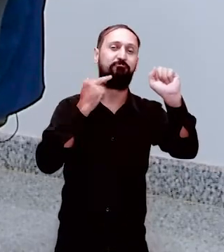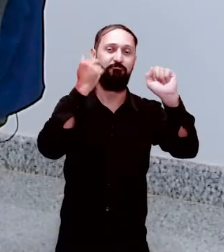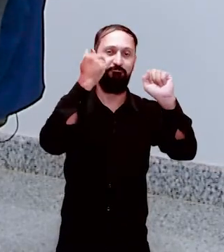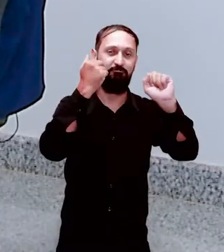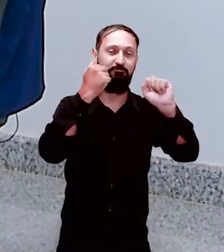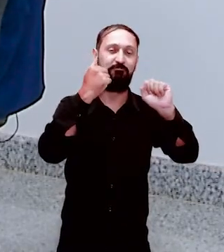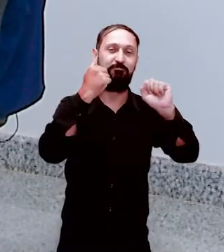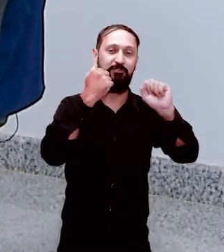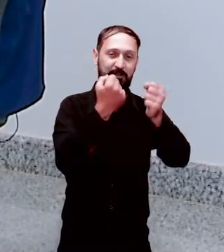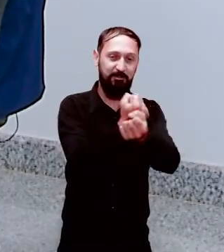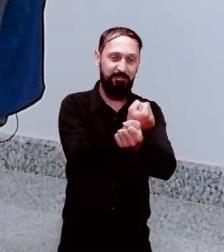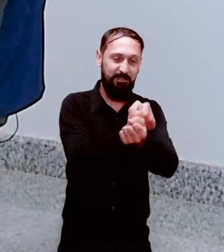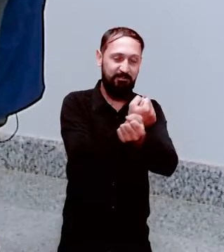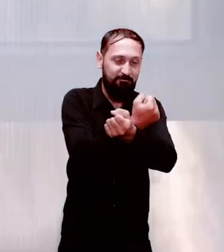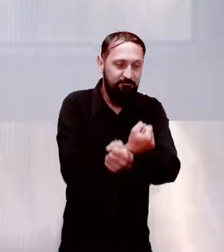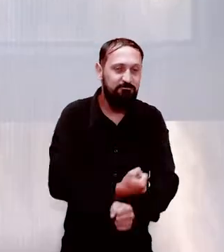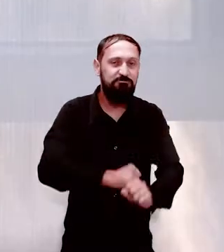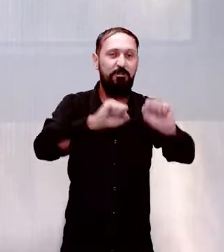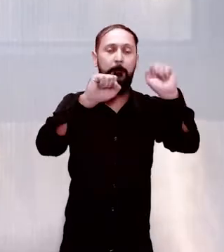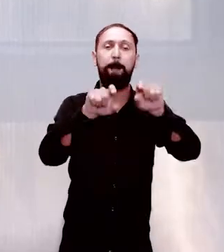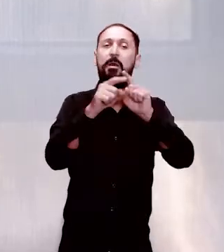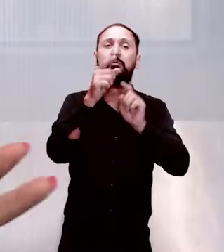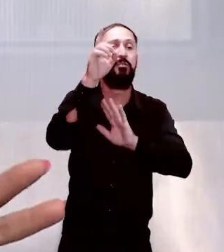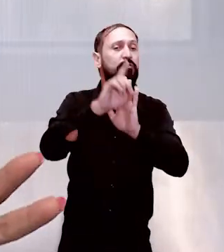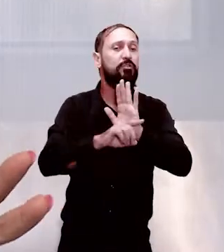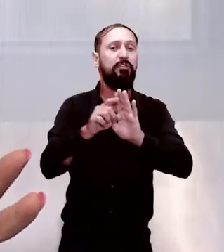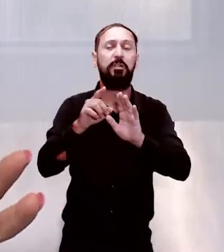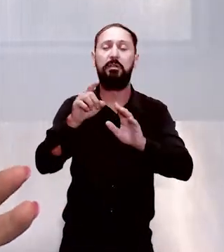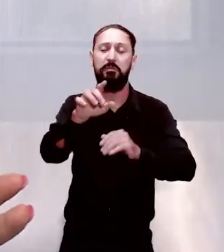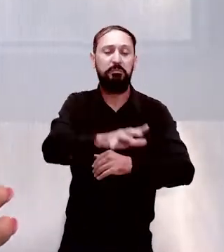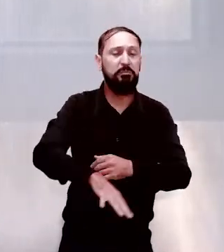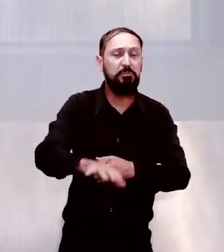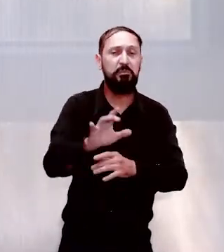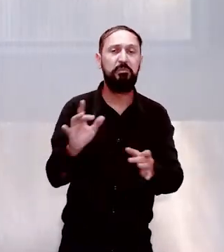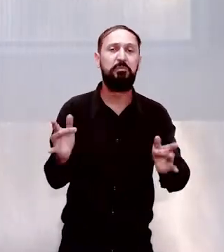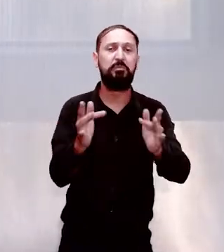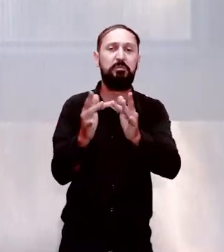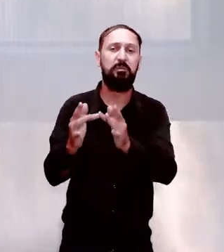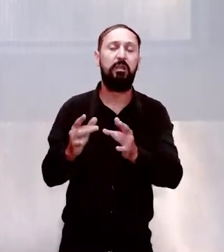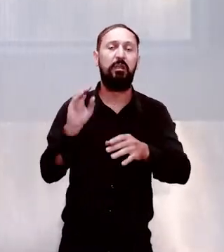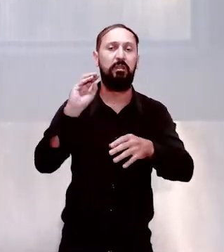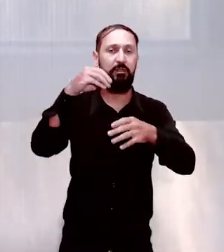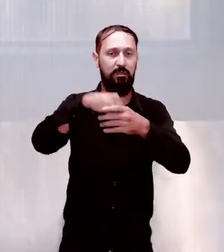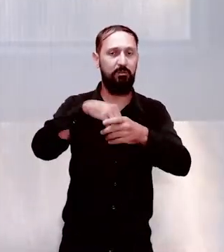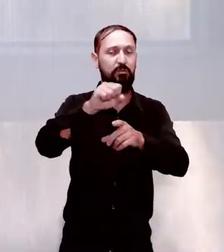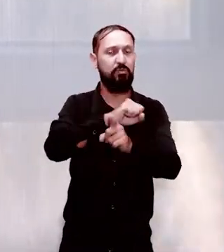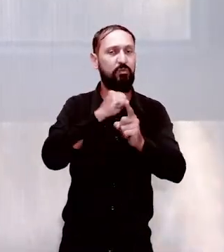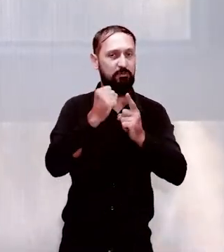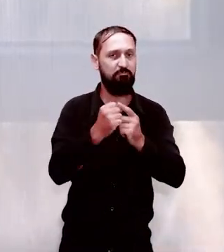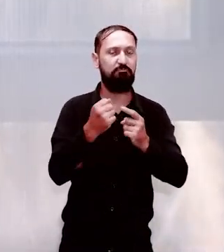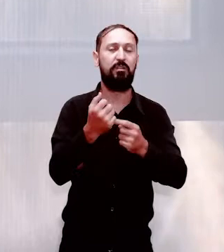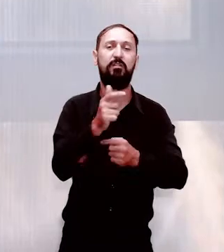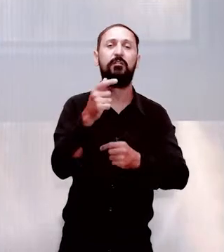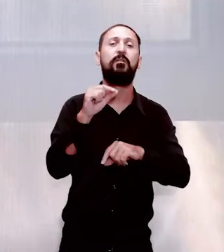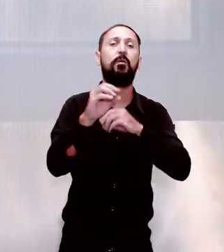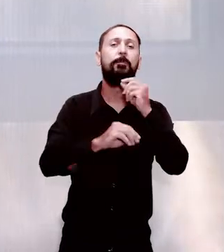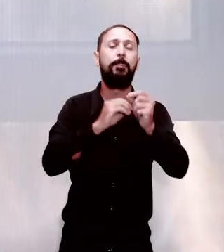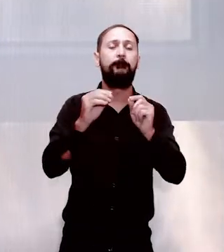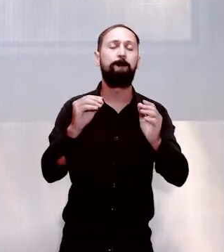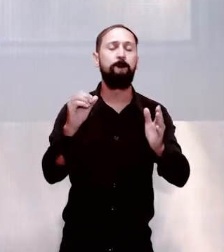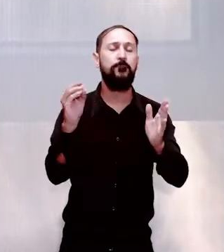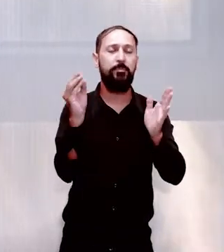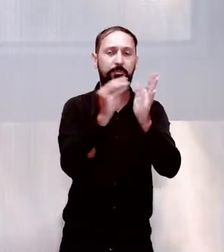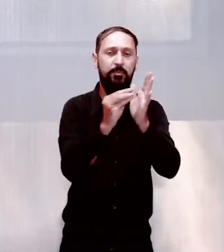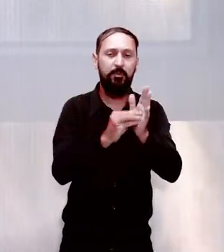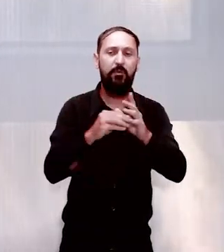abolição inacabada, porque nós tivemos a Lei Áurea, mas que não garantiu integração nem direito da população negra na sociedade brasileira,